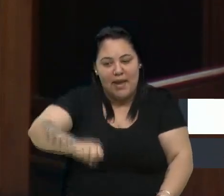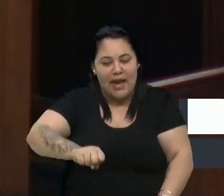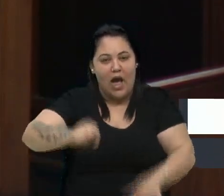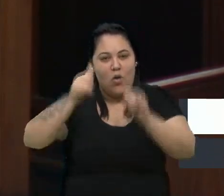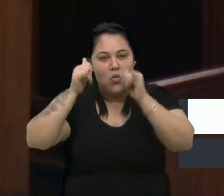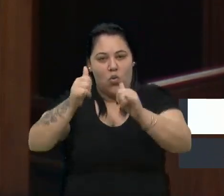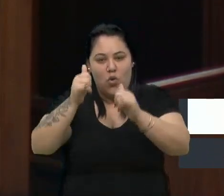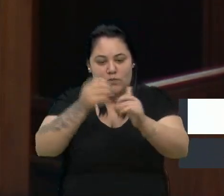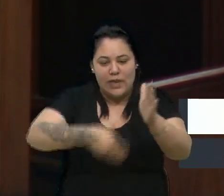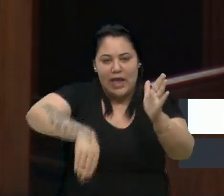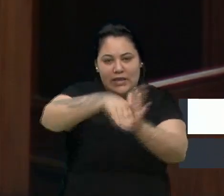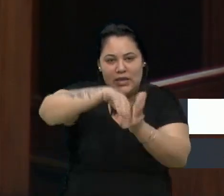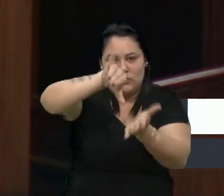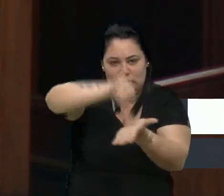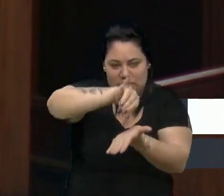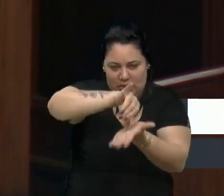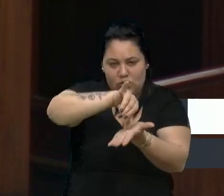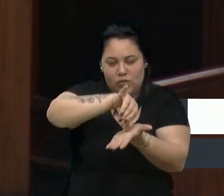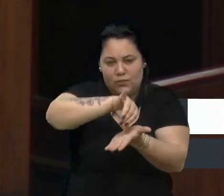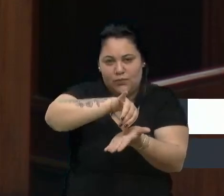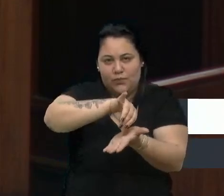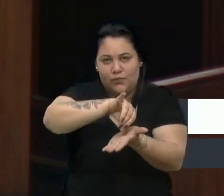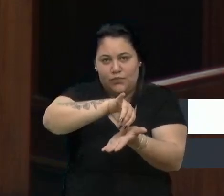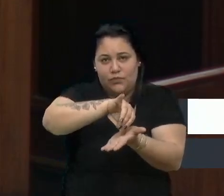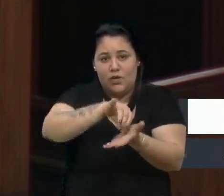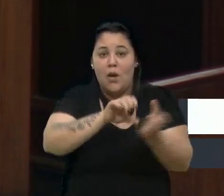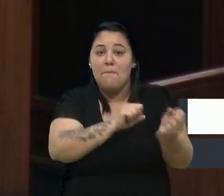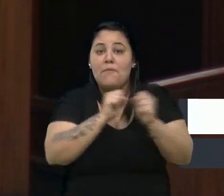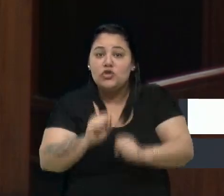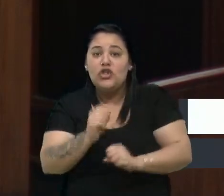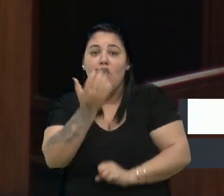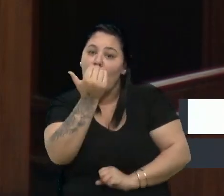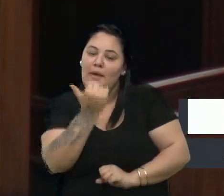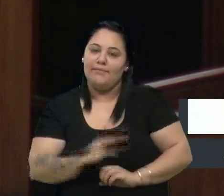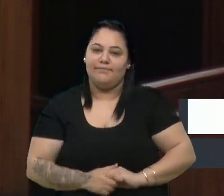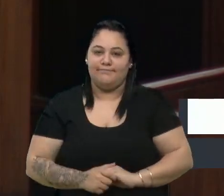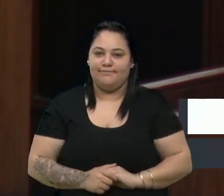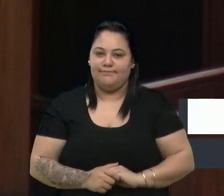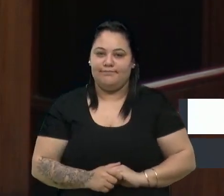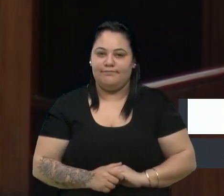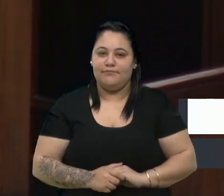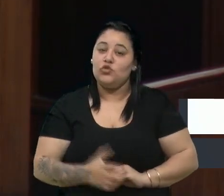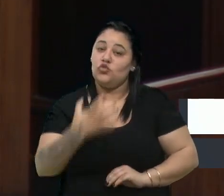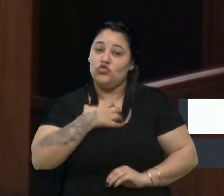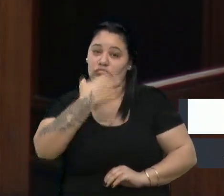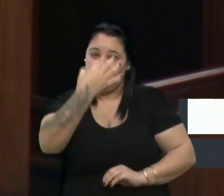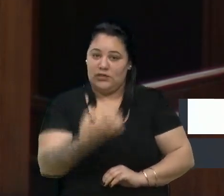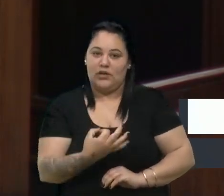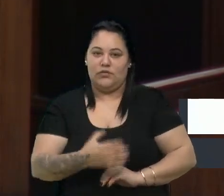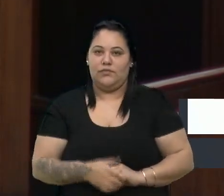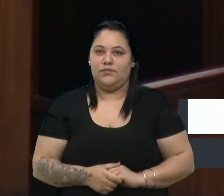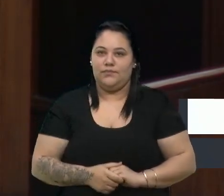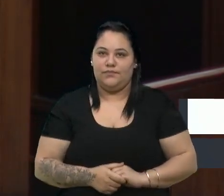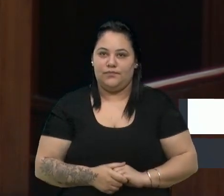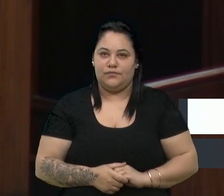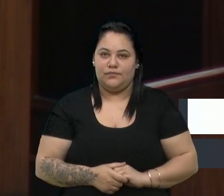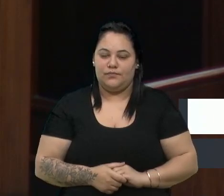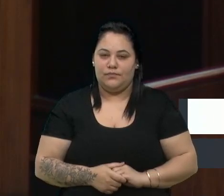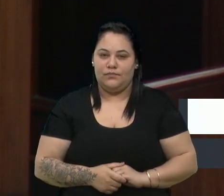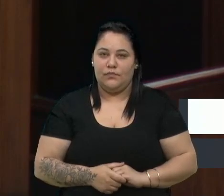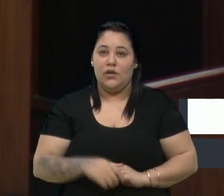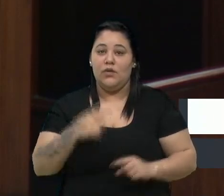coletivo e vir para o centro da cidade, podiam comer de forma adequada. Não consegue tomar muitas vezes